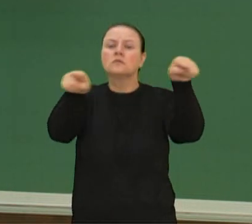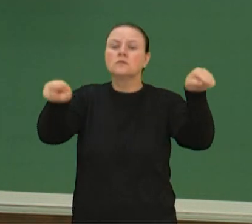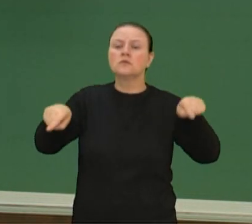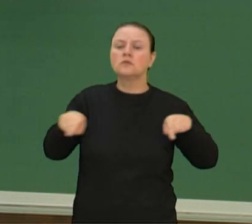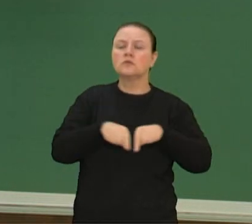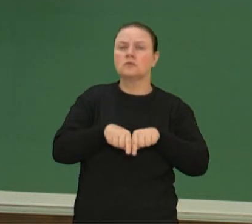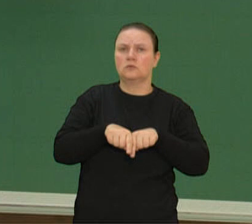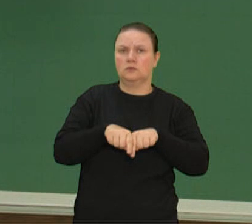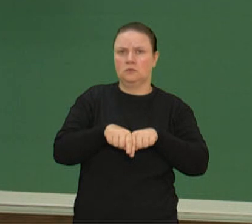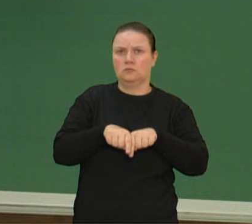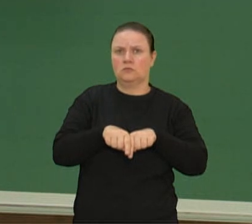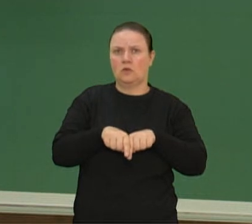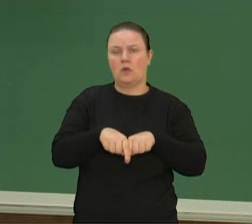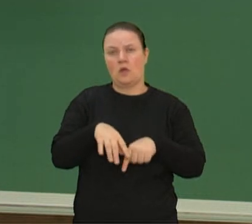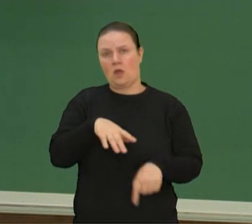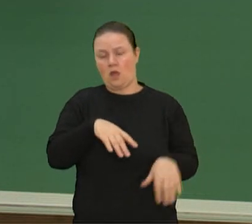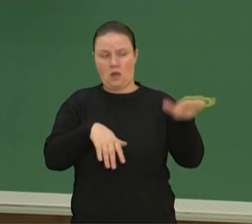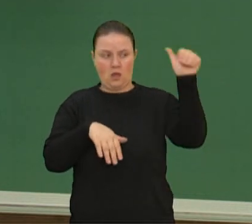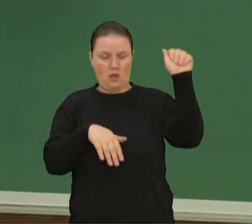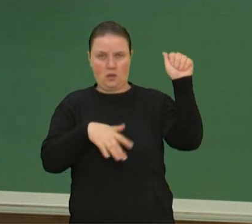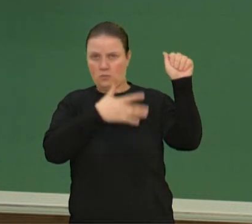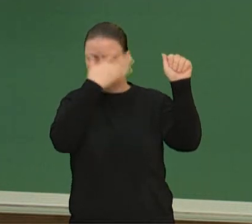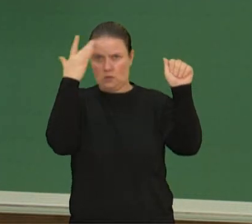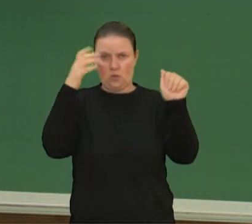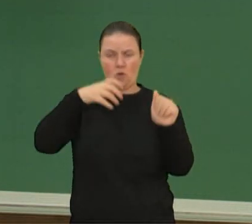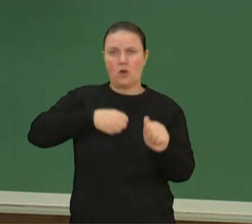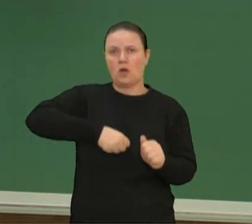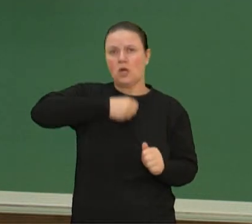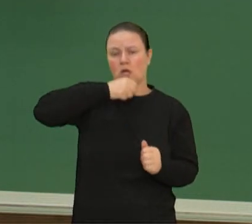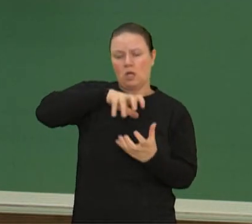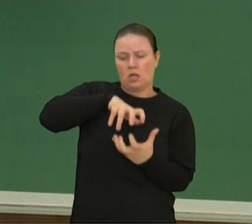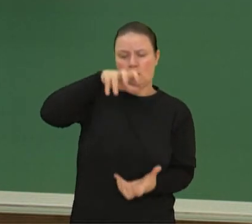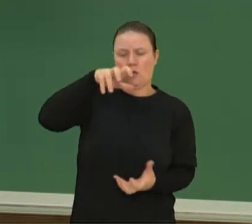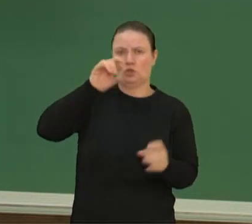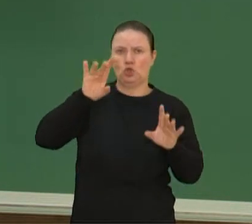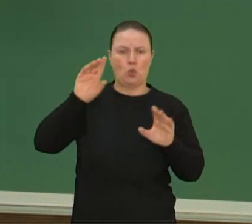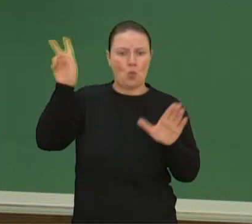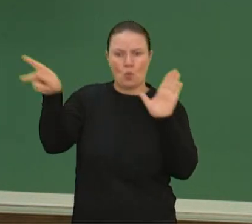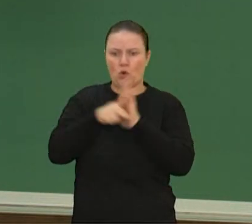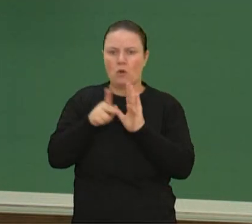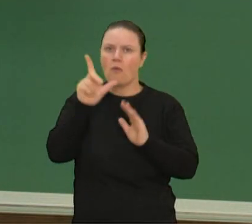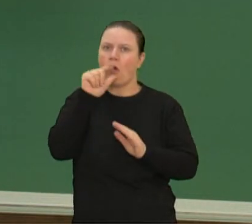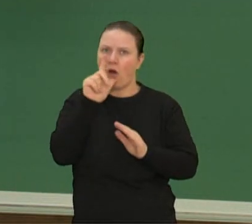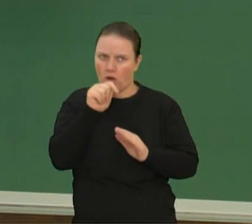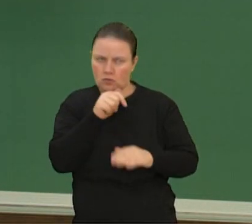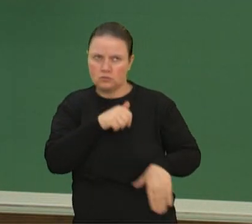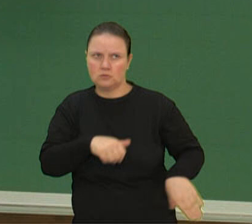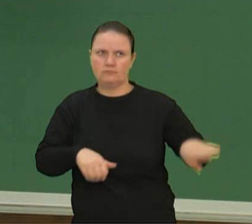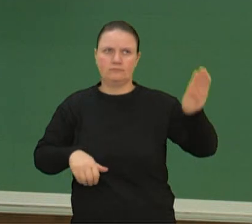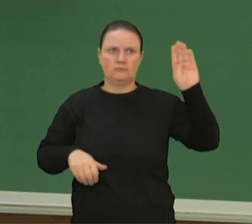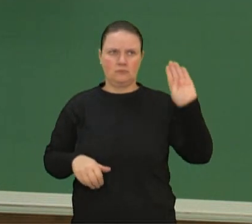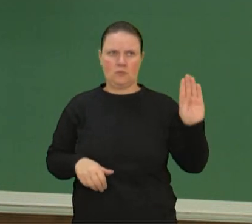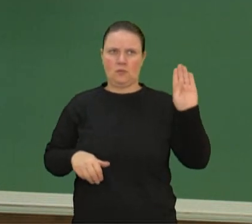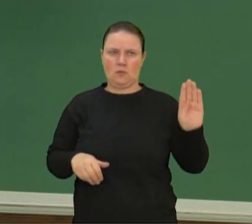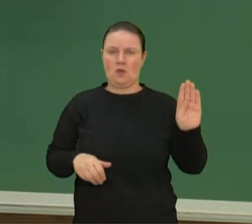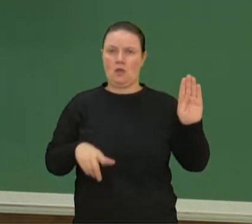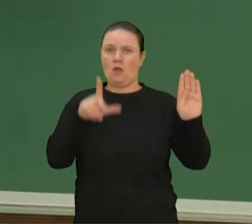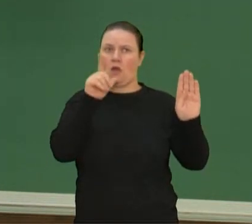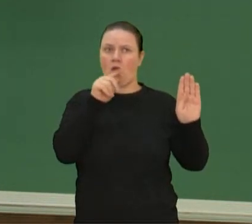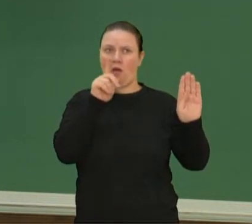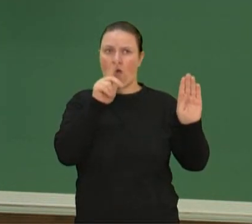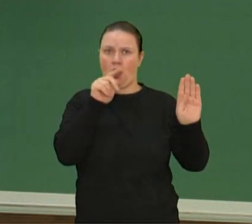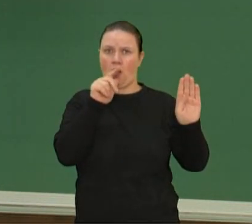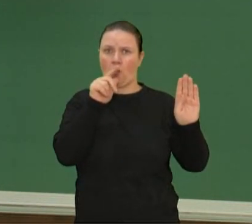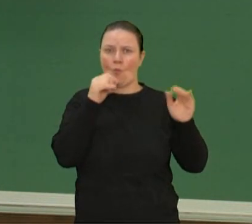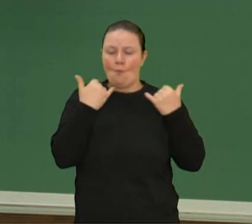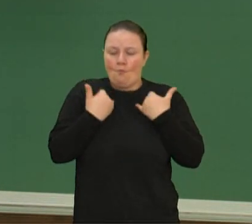Letra A. Pessoas idosas devem fazer atividades aquáticas. Letra B. Atividades não aquáticas promovem mais perda de